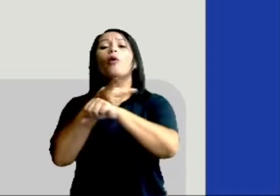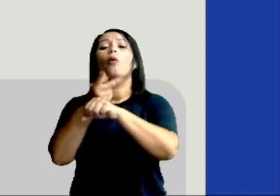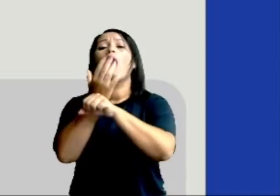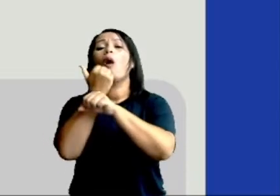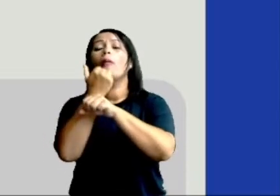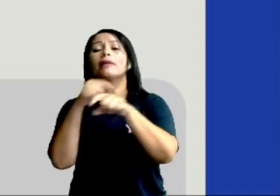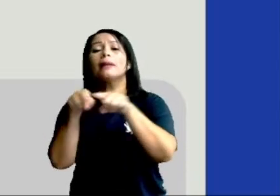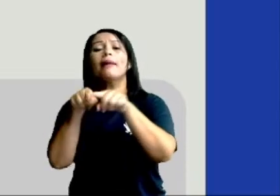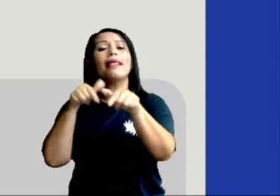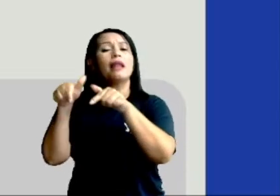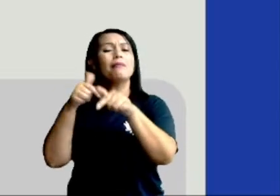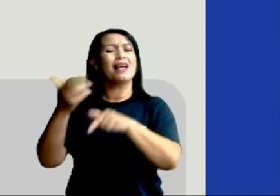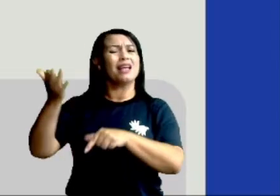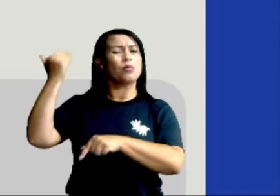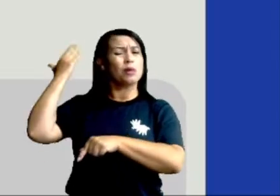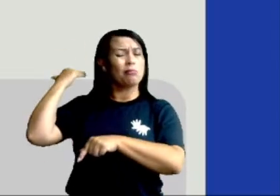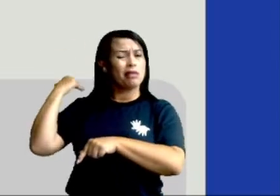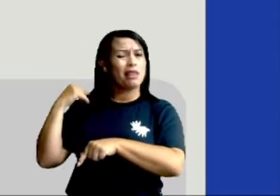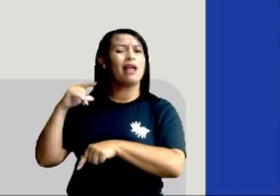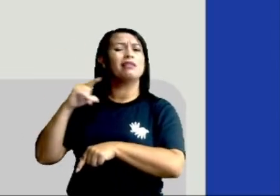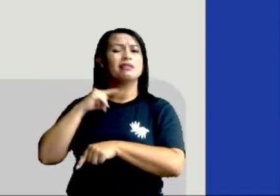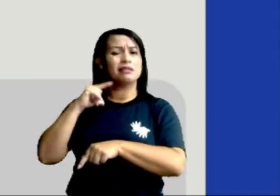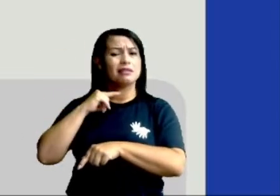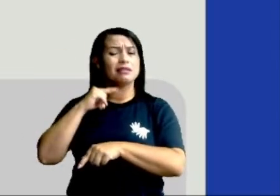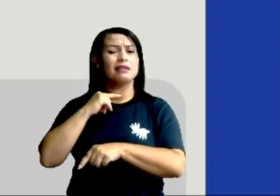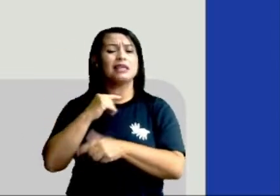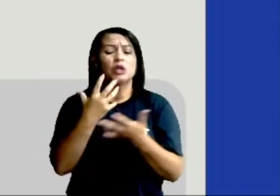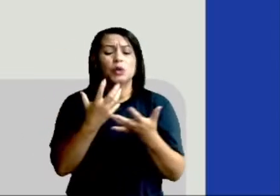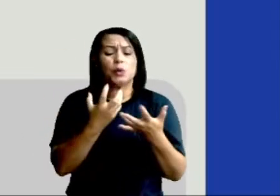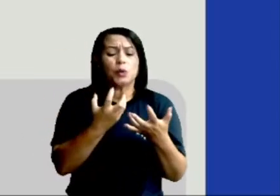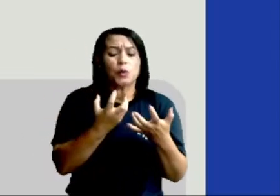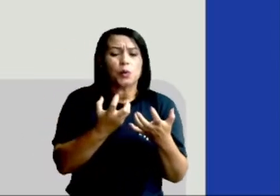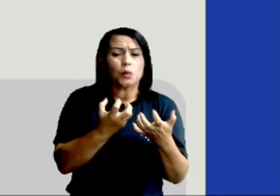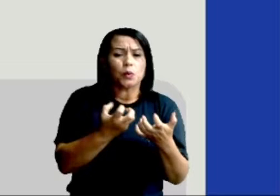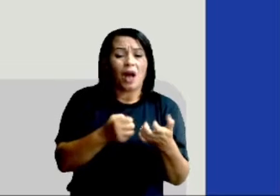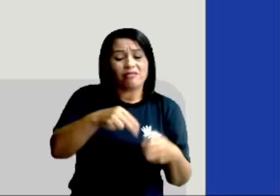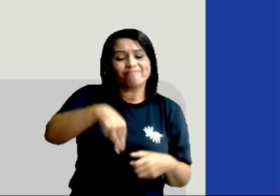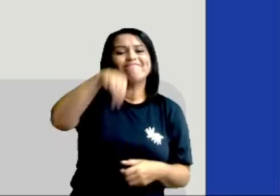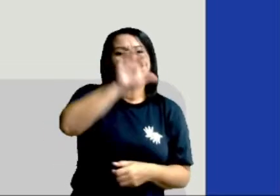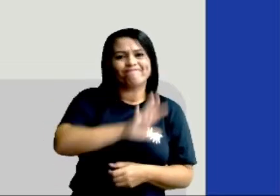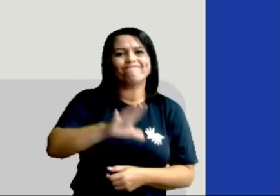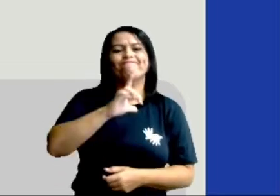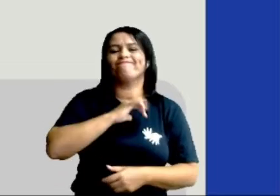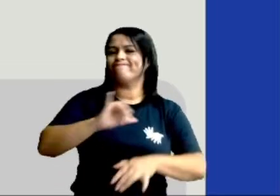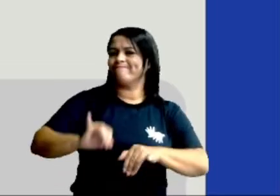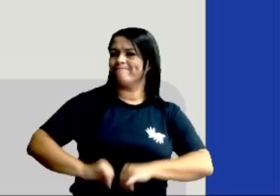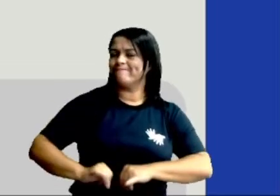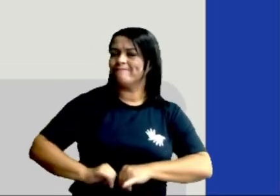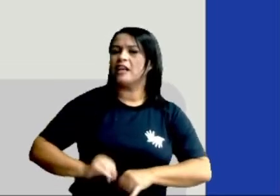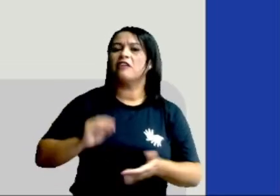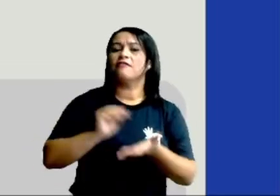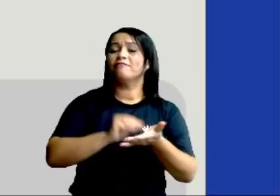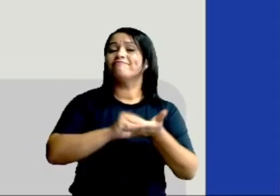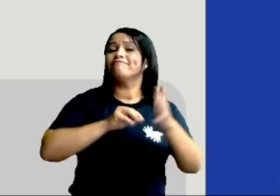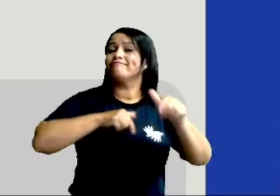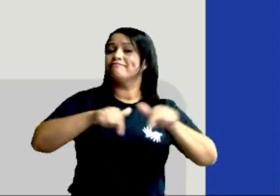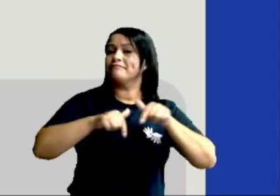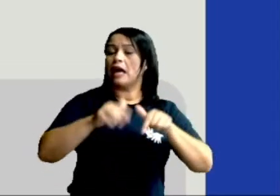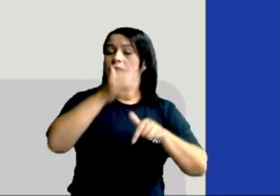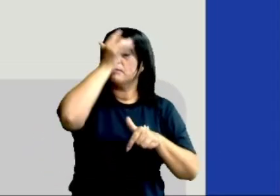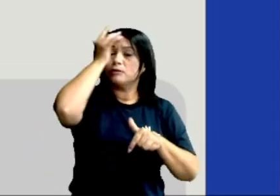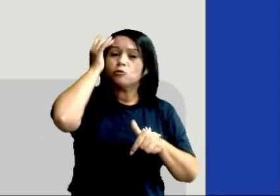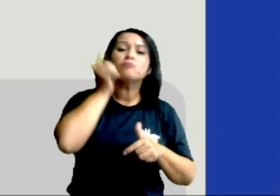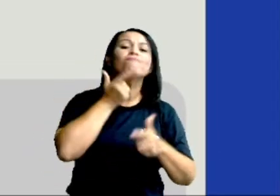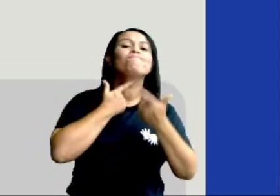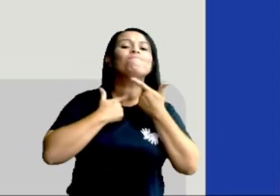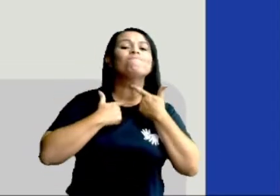um tempo atrás existia isso, a questão da seca aqui na região do Nordeste, da questão de não ter emprego. Então as